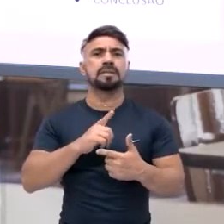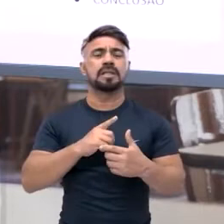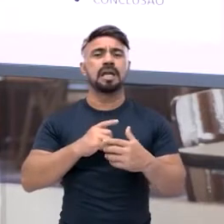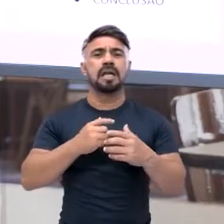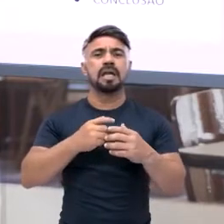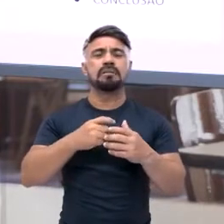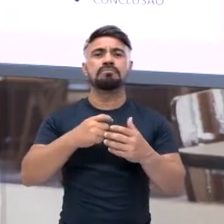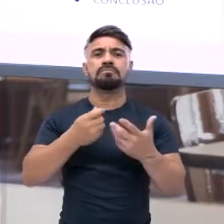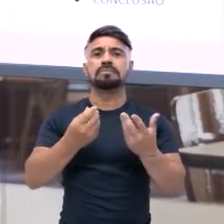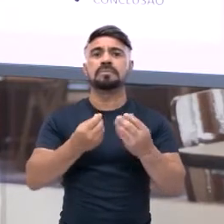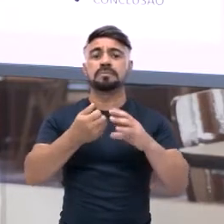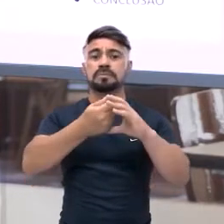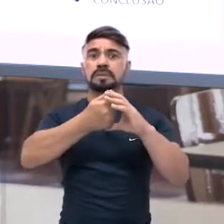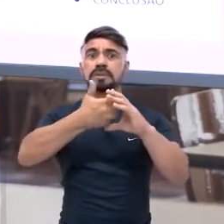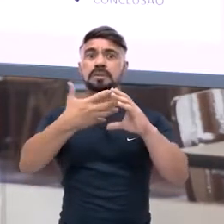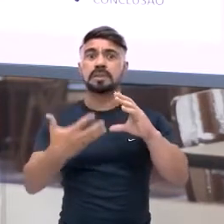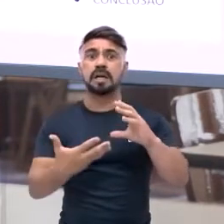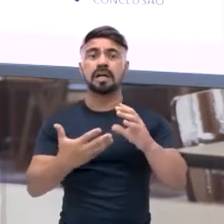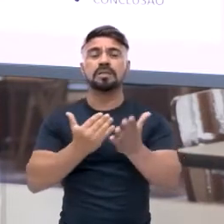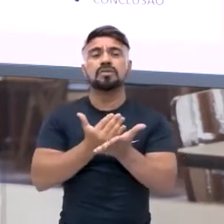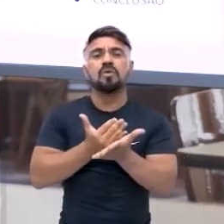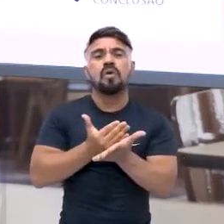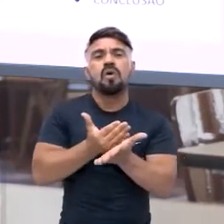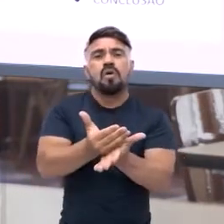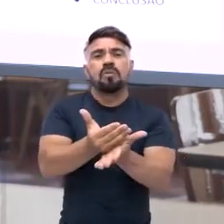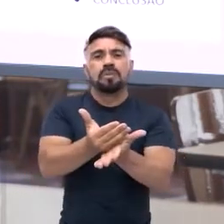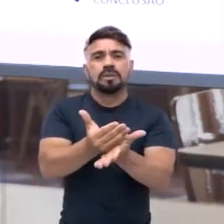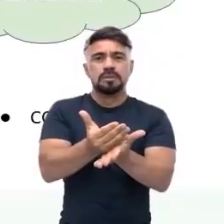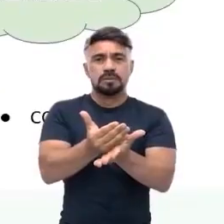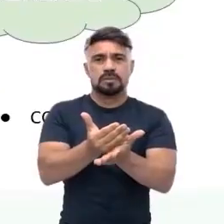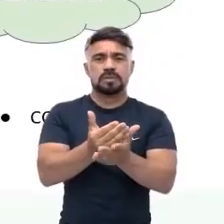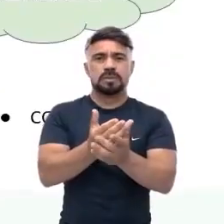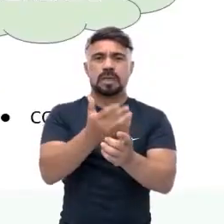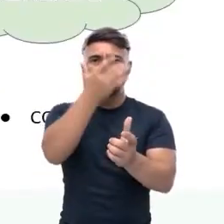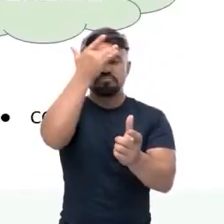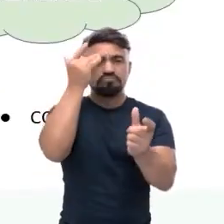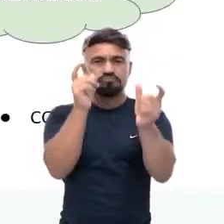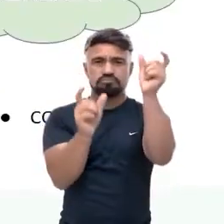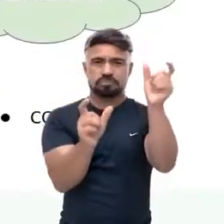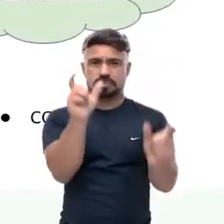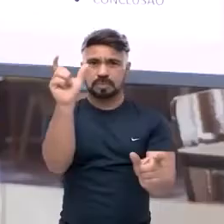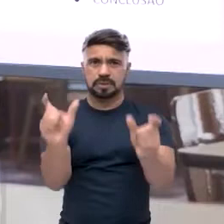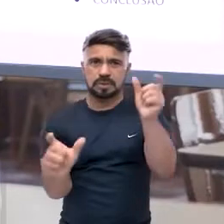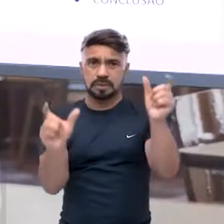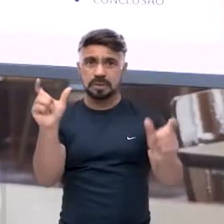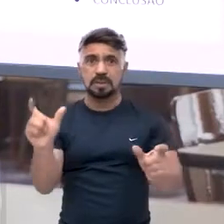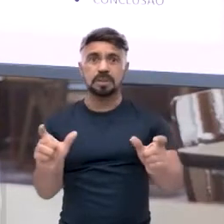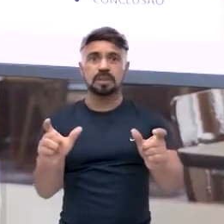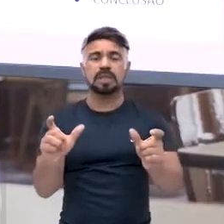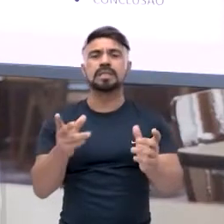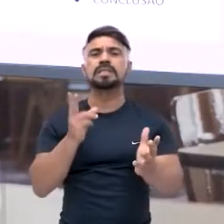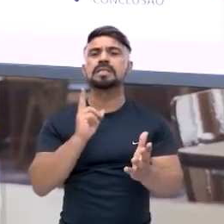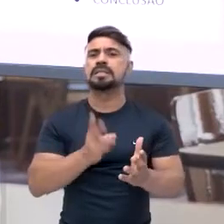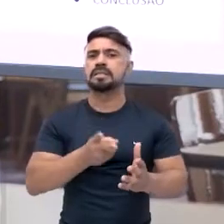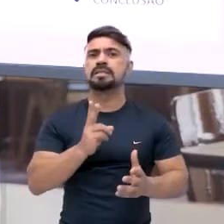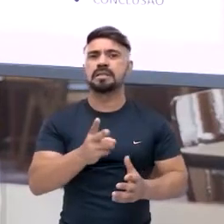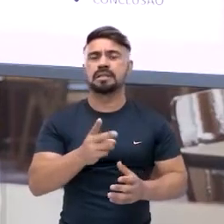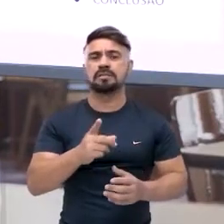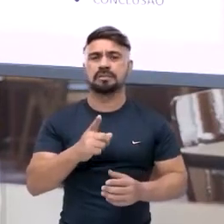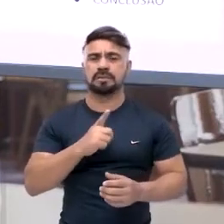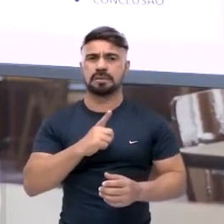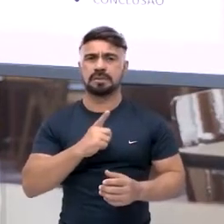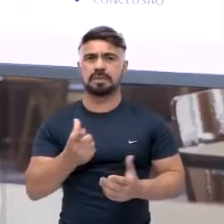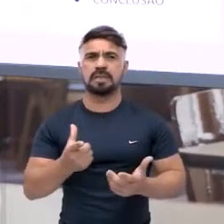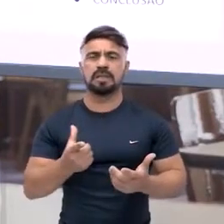aparece com a descrição inicial, introdutória dos personagens, não é? Porque normalmente,